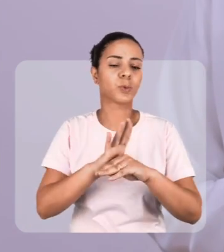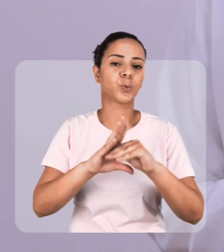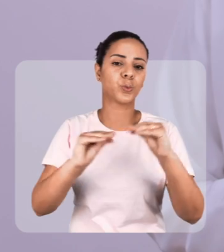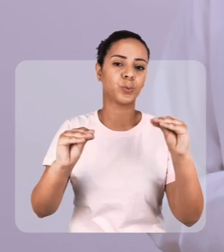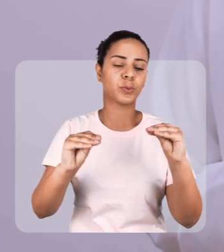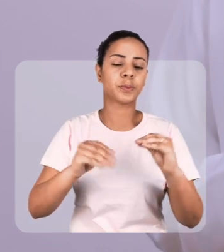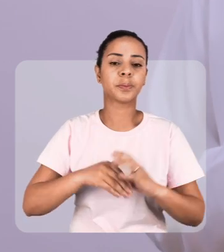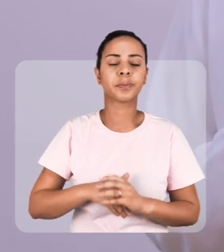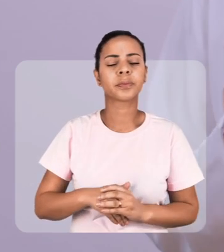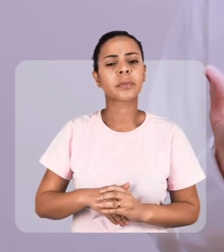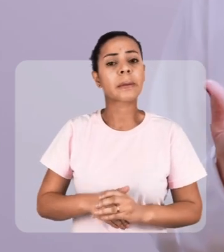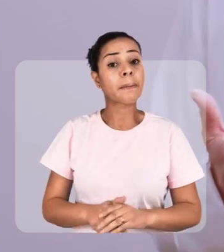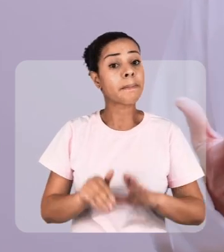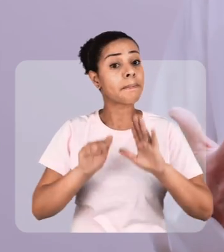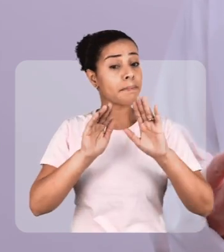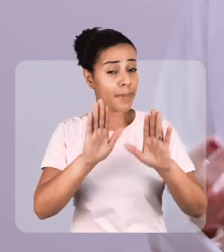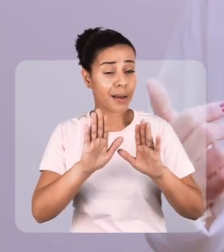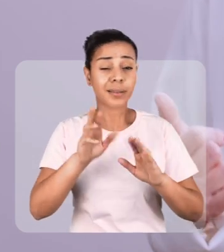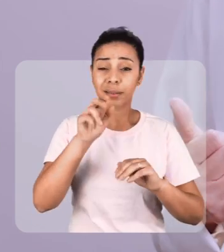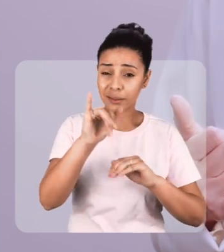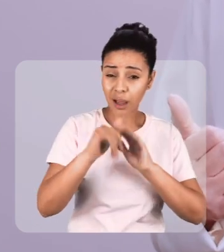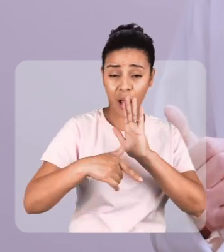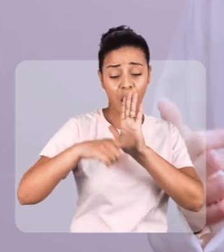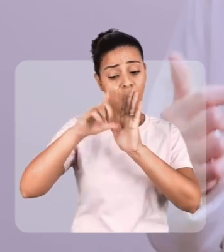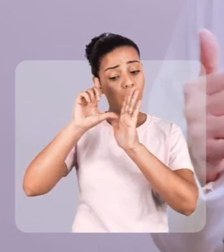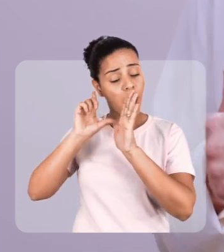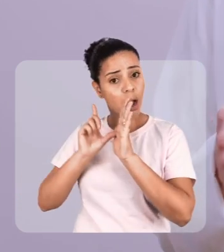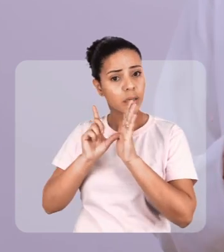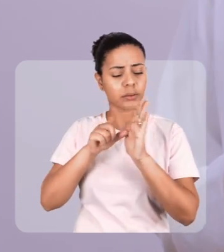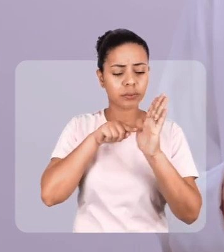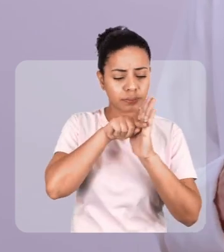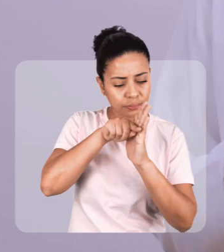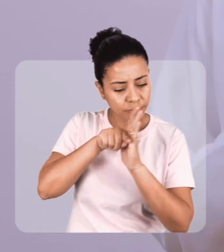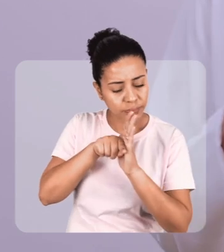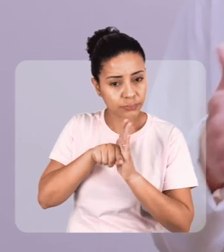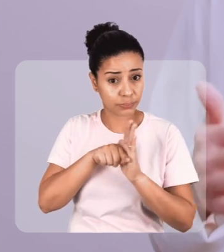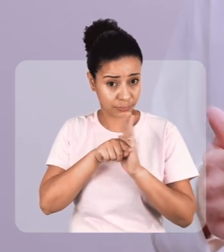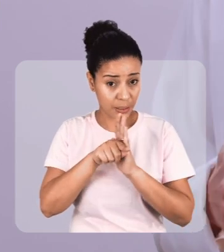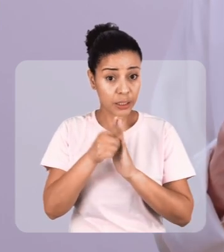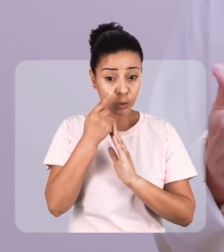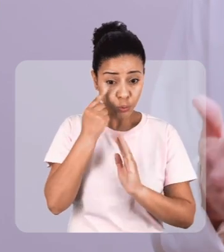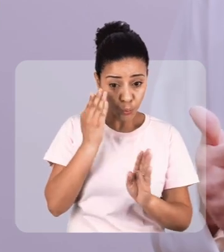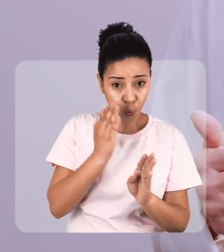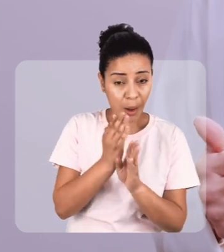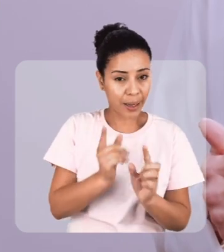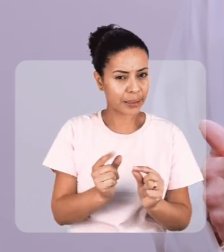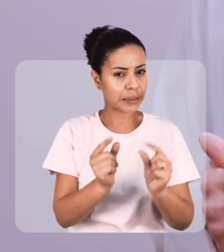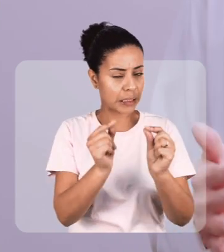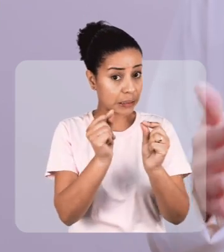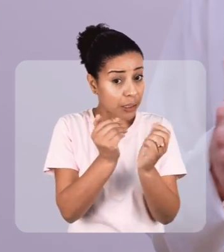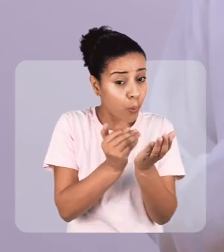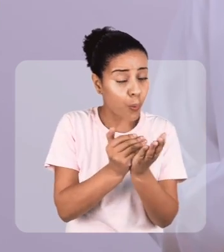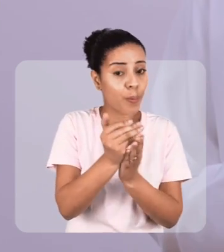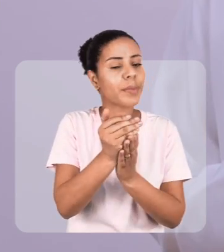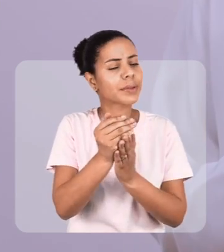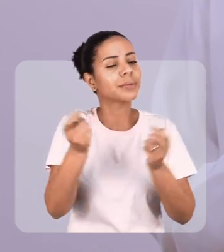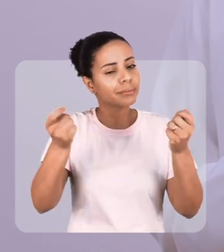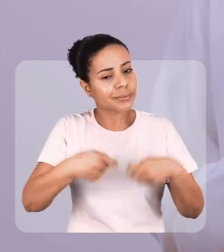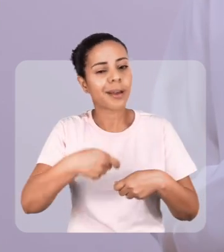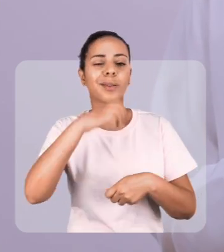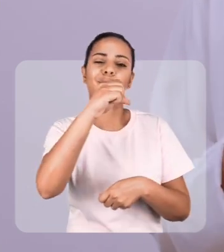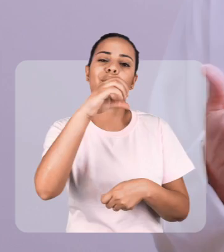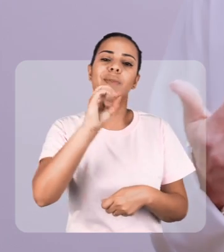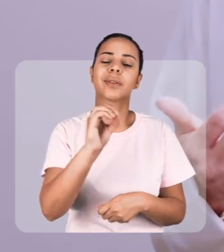de cura. Mas em todos os cenários, podemos afirmar que essa chance é de aproximadamente 90% quando o câncer